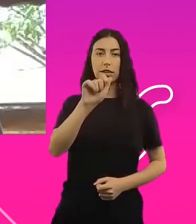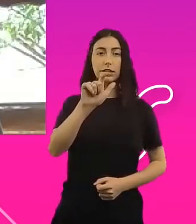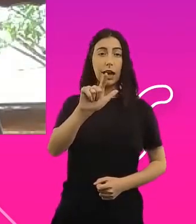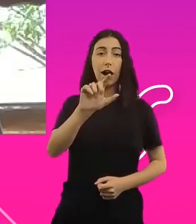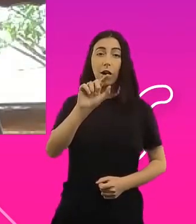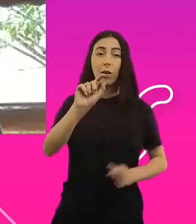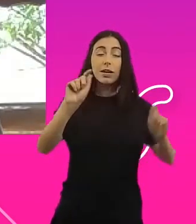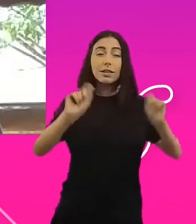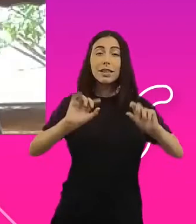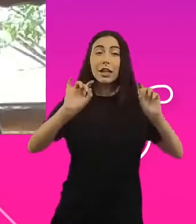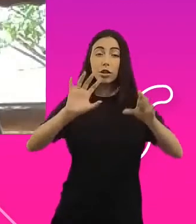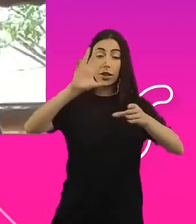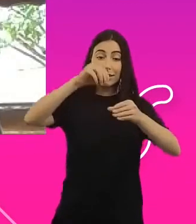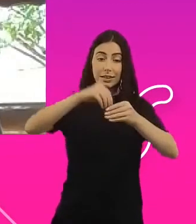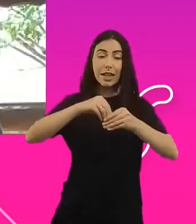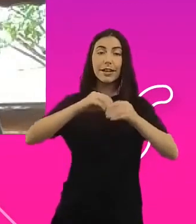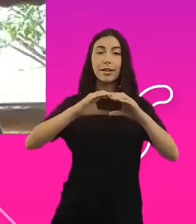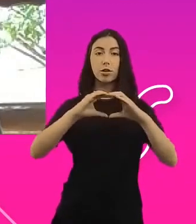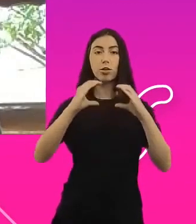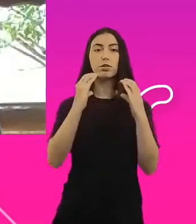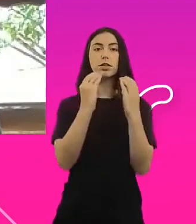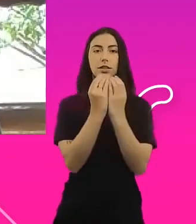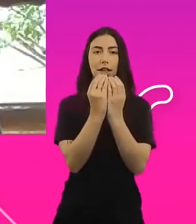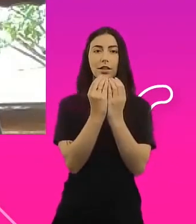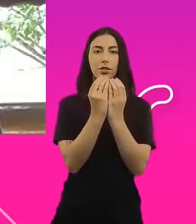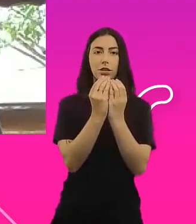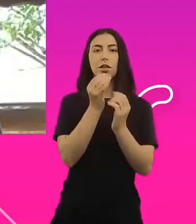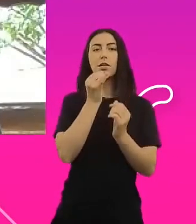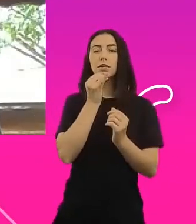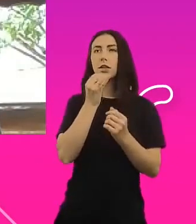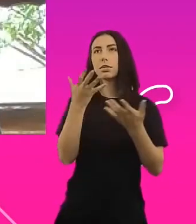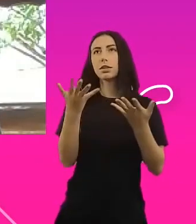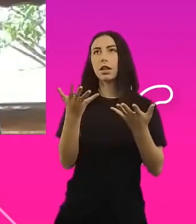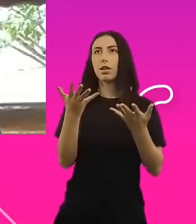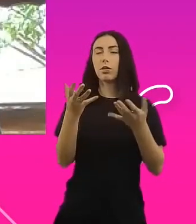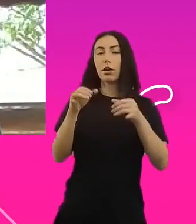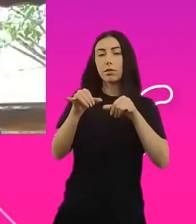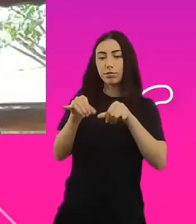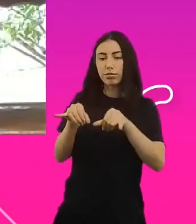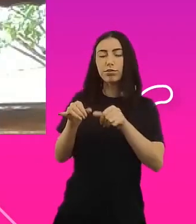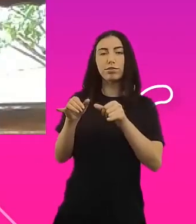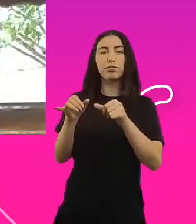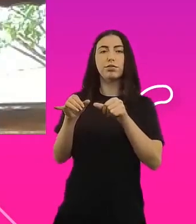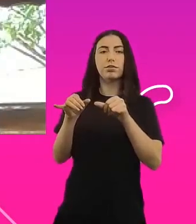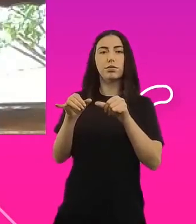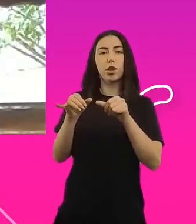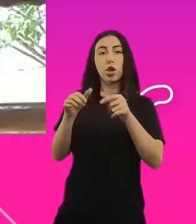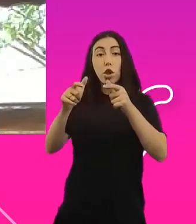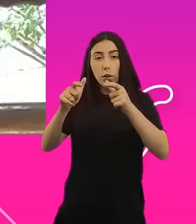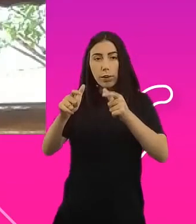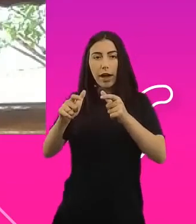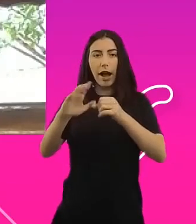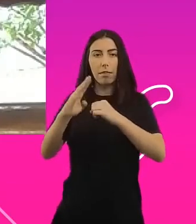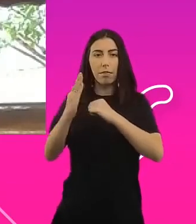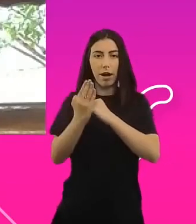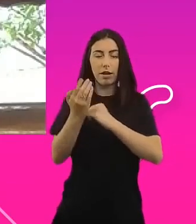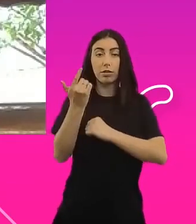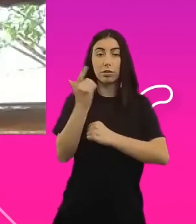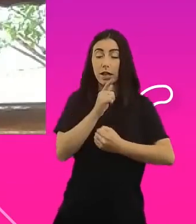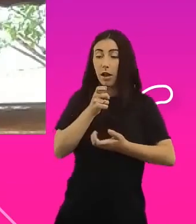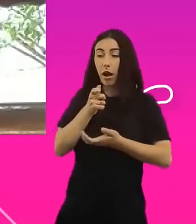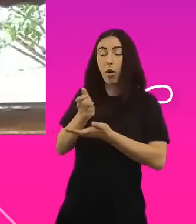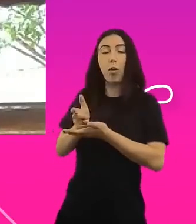comércios de periferia, que são comércios muito pequenos, né? E também empreendedores de periferia. Então, a gente começa a criar um movimento